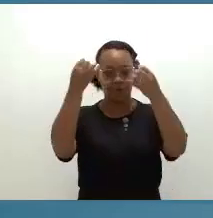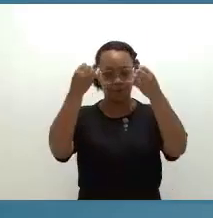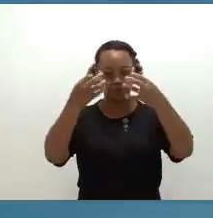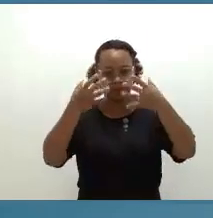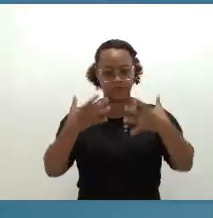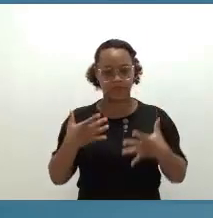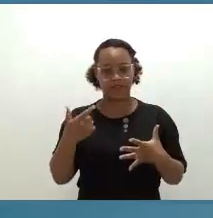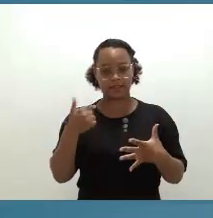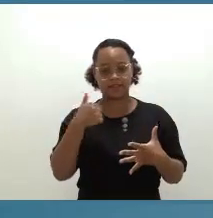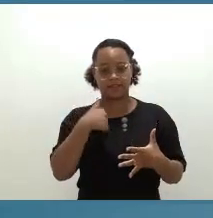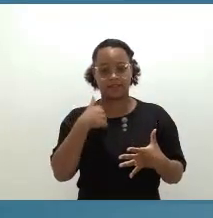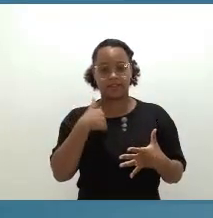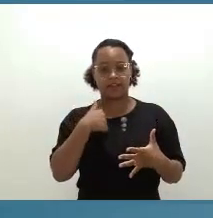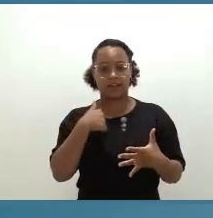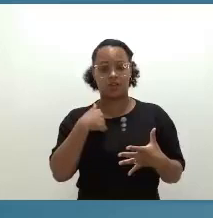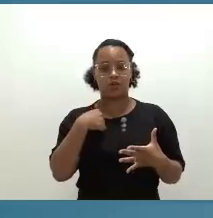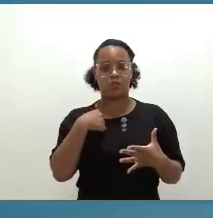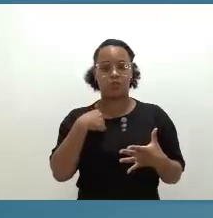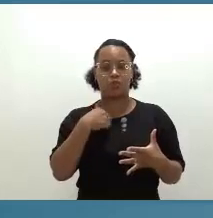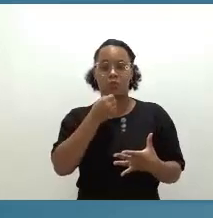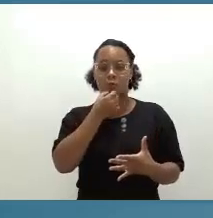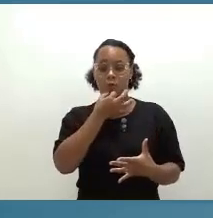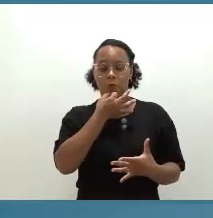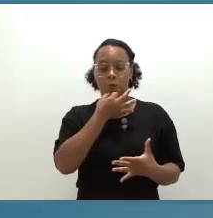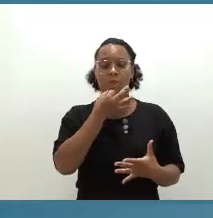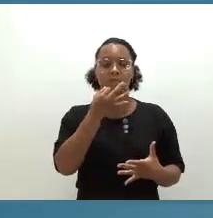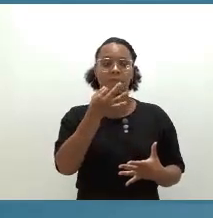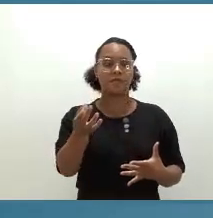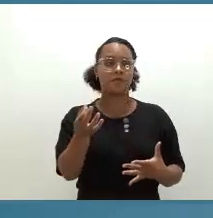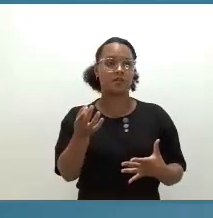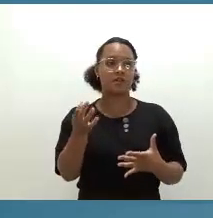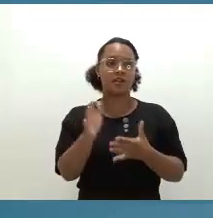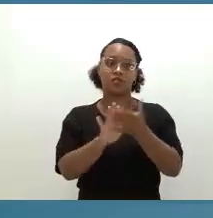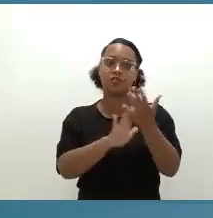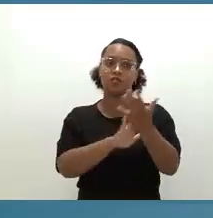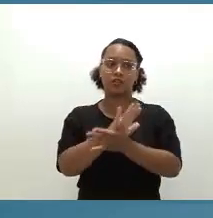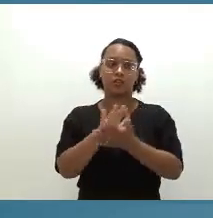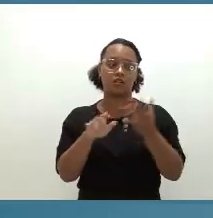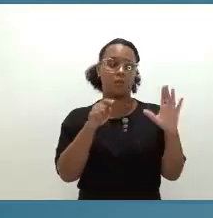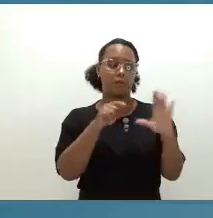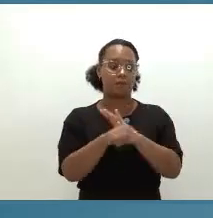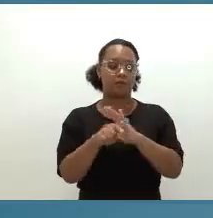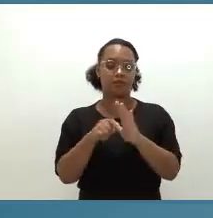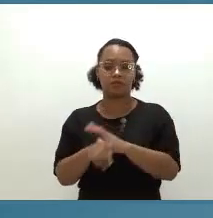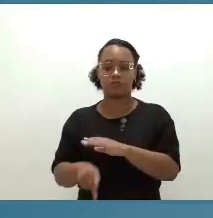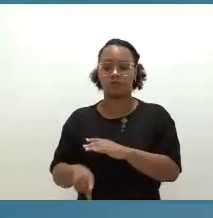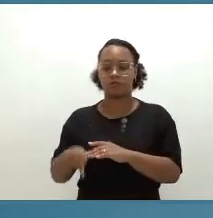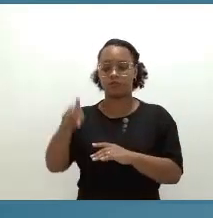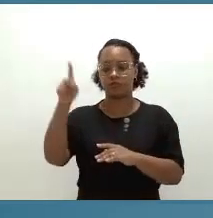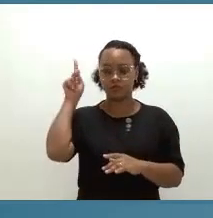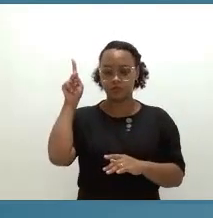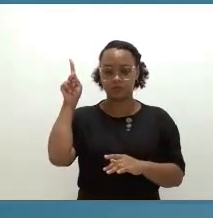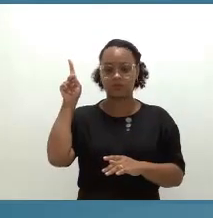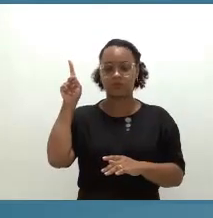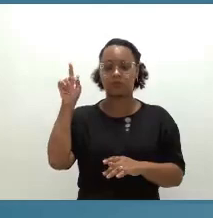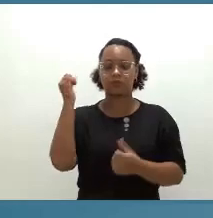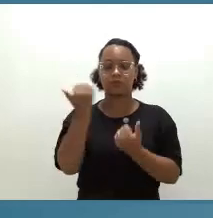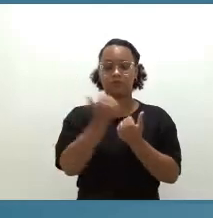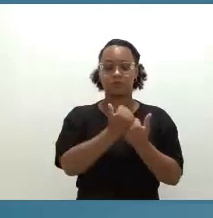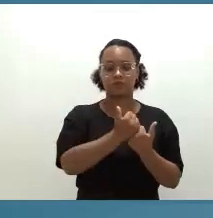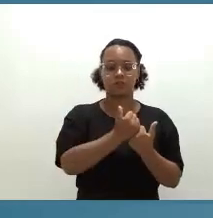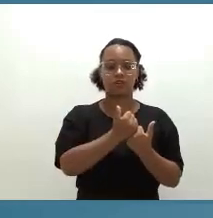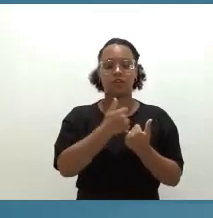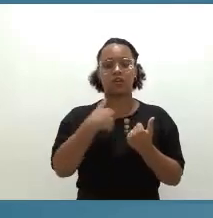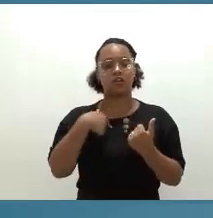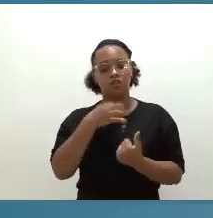quando perguntada sobre o cargo de vice-presidente, eu fiquei, não passei por mim, não disse nada. Mas apenas para